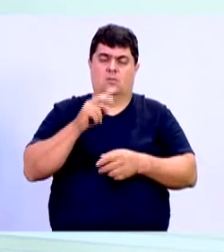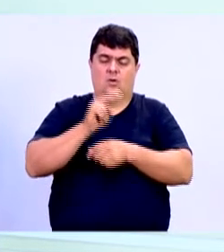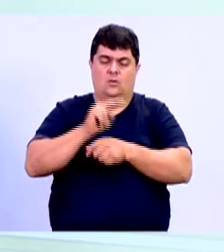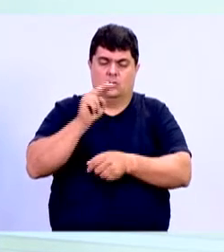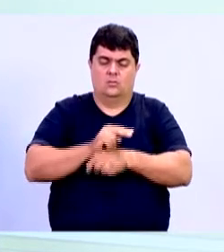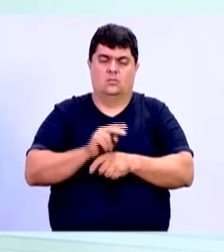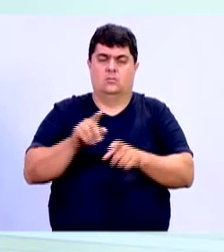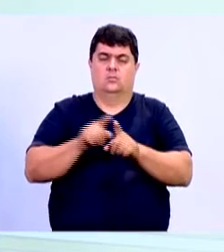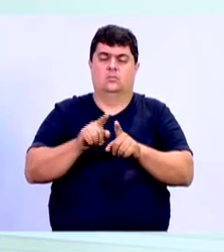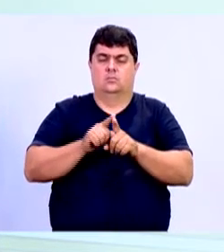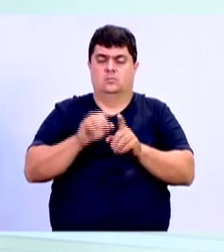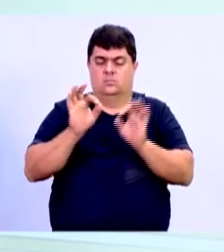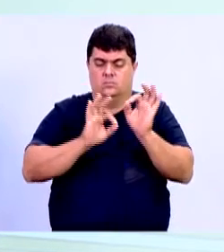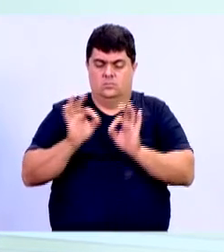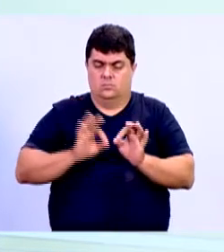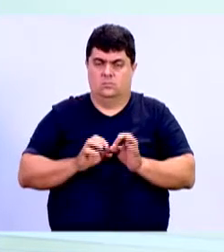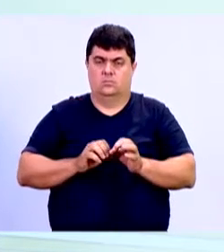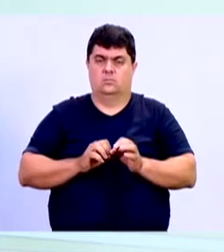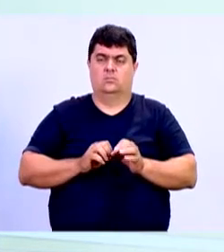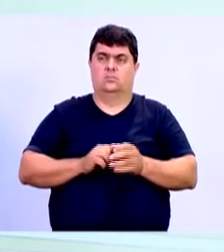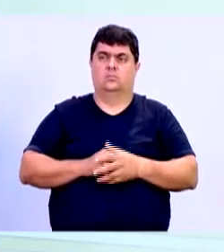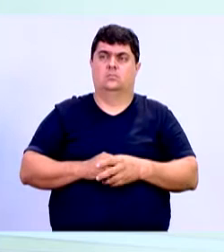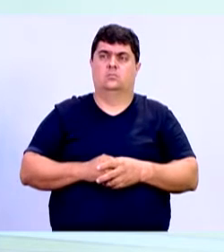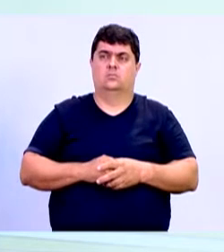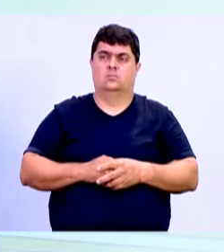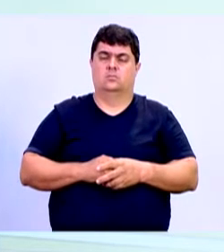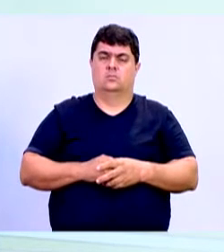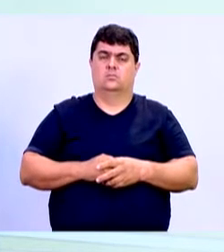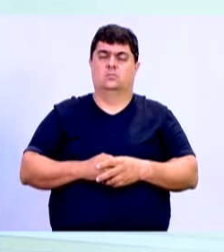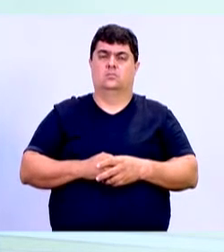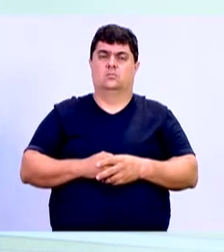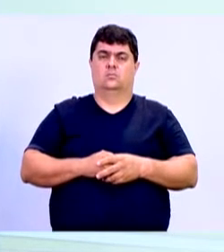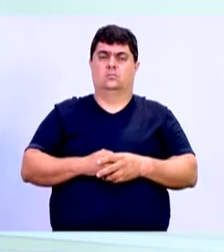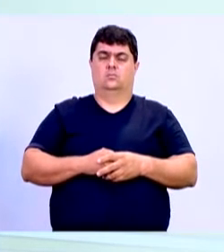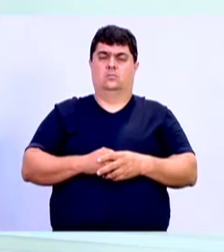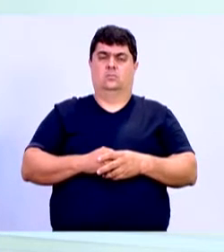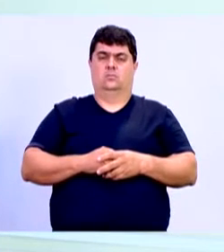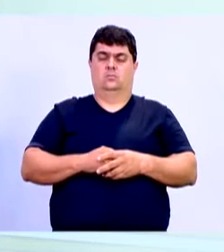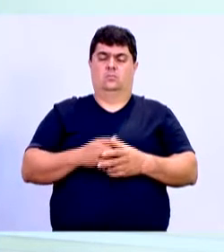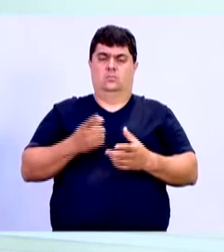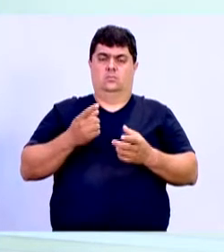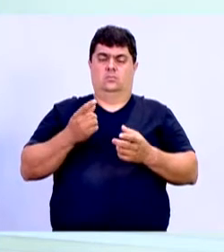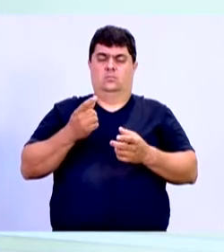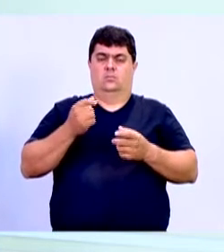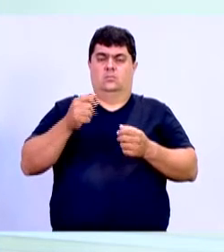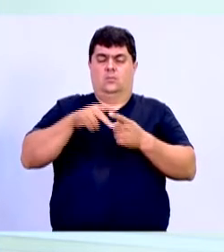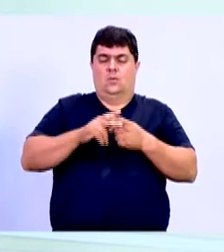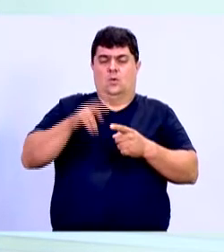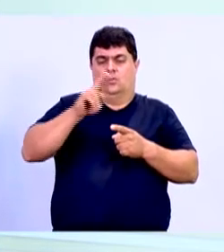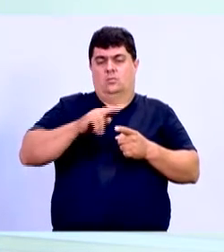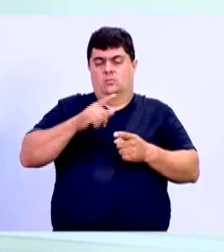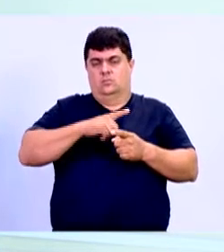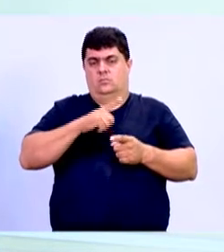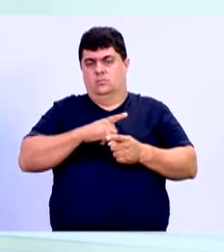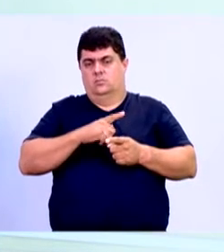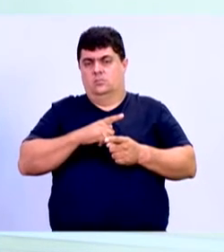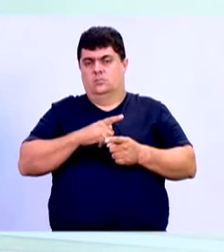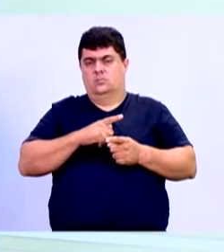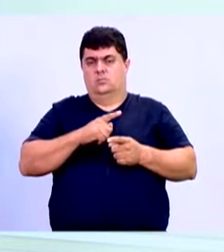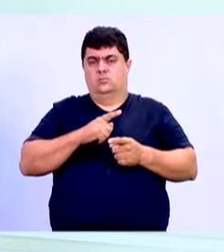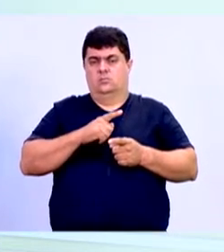fiscalizar, de auditar essas entidades, a aplicação desses recursos, de forma que o